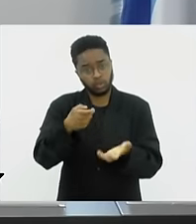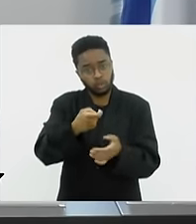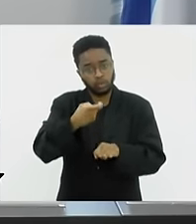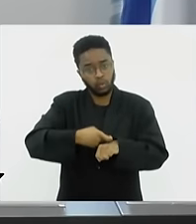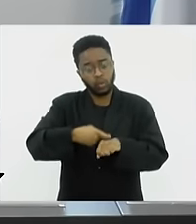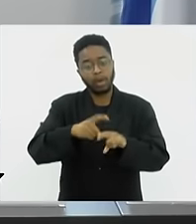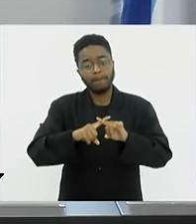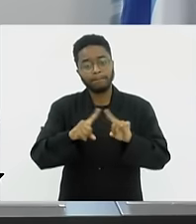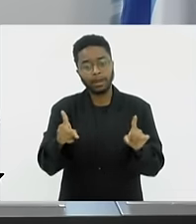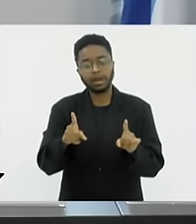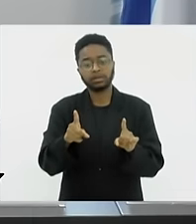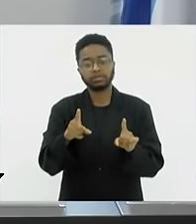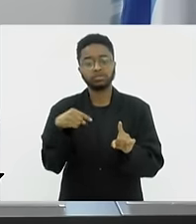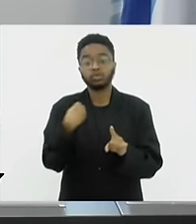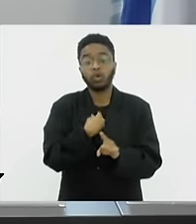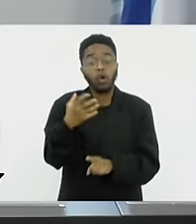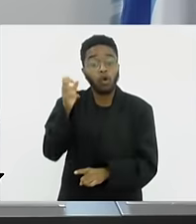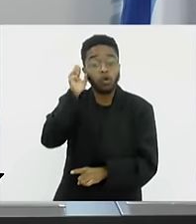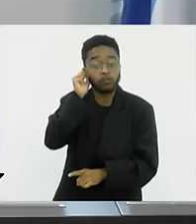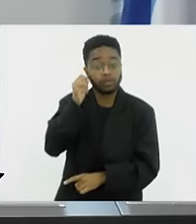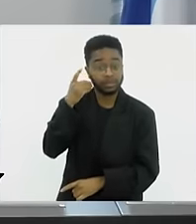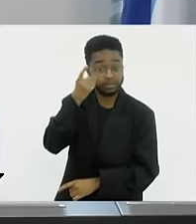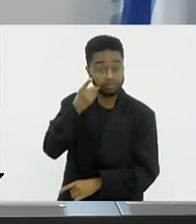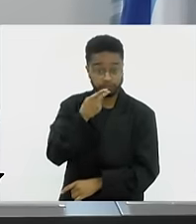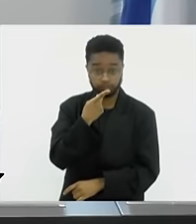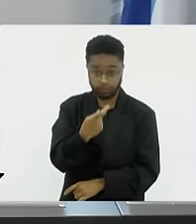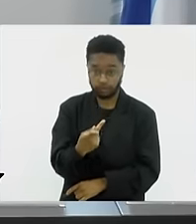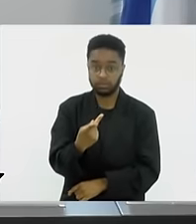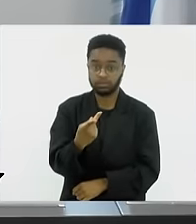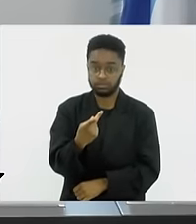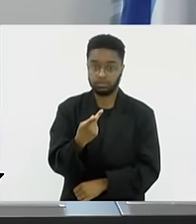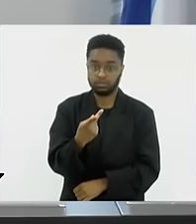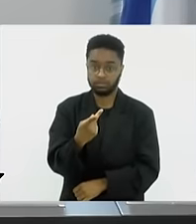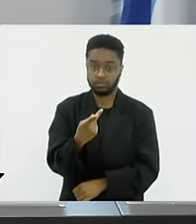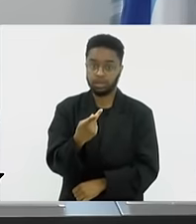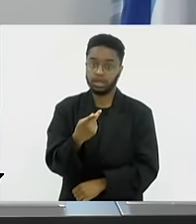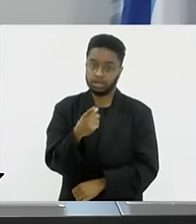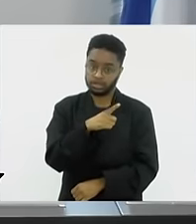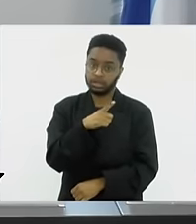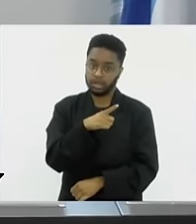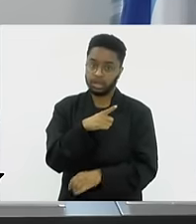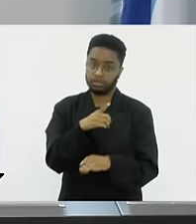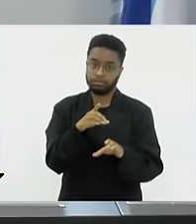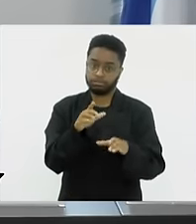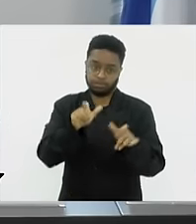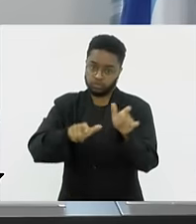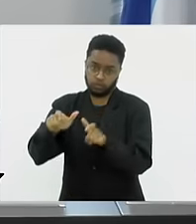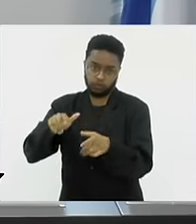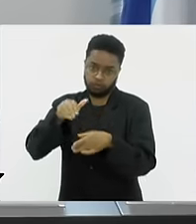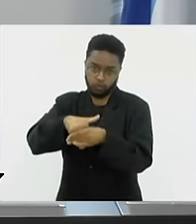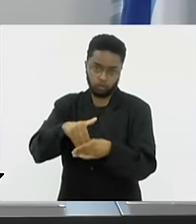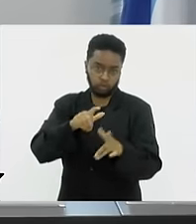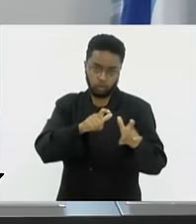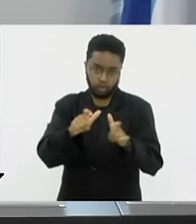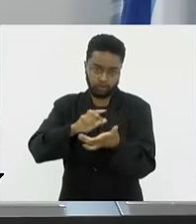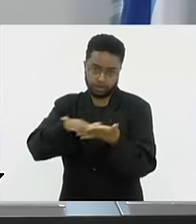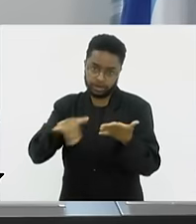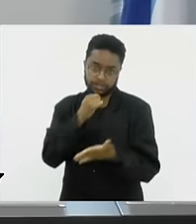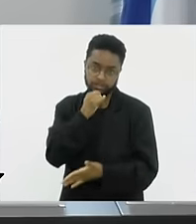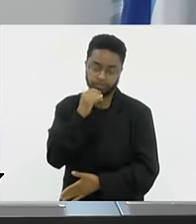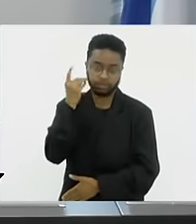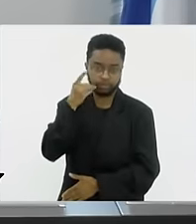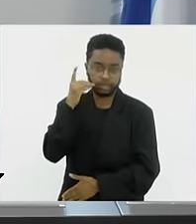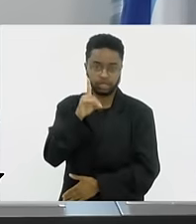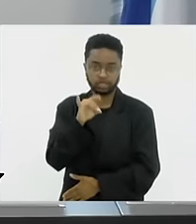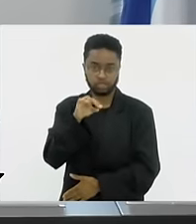dizendo é que a gente acabou de escutar alguns relatos de deputados que têm base eleitoral em municípios distintos, de regiões distintas. Vou dar o exemplo do deputado Marcelo